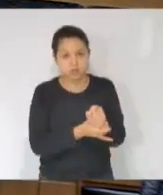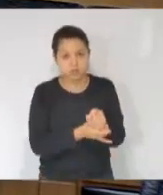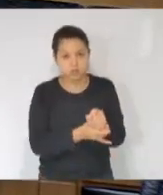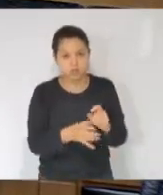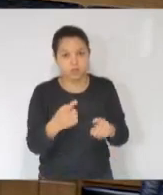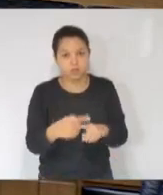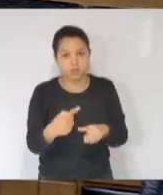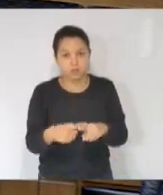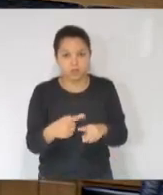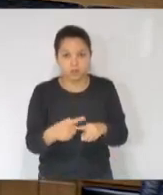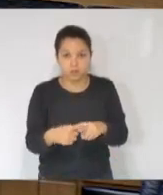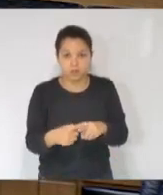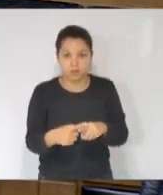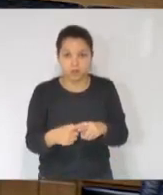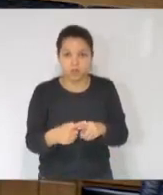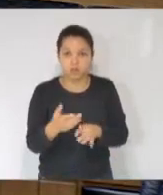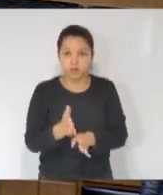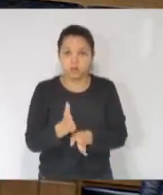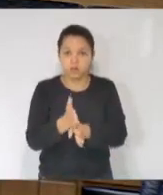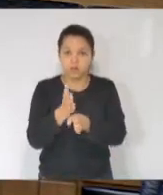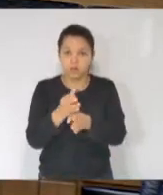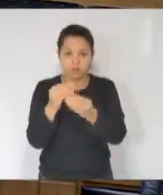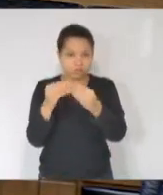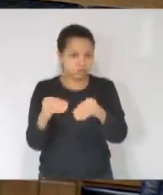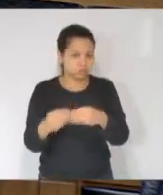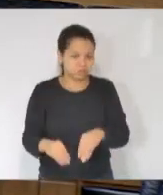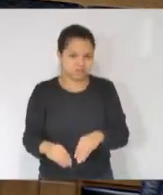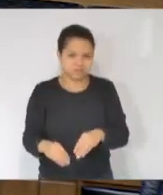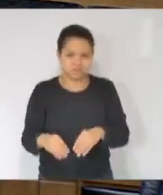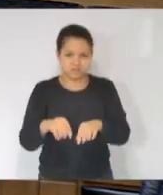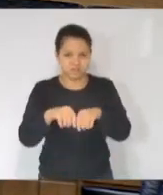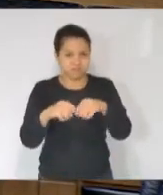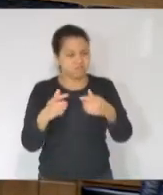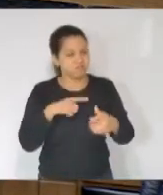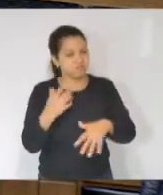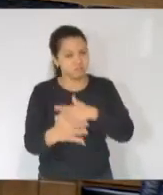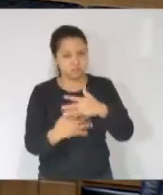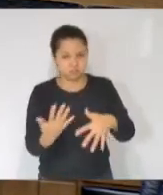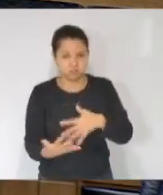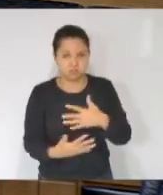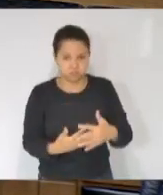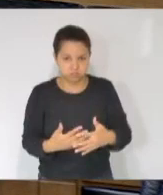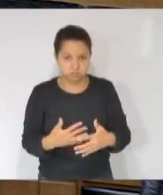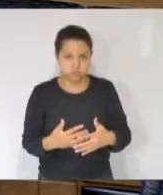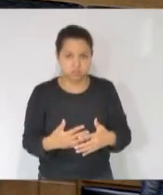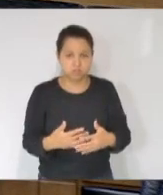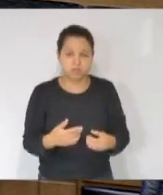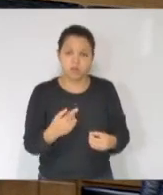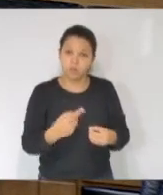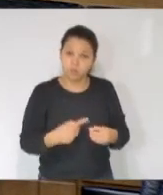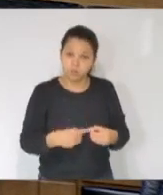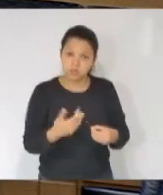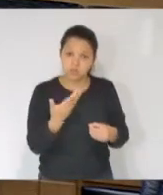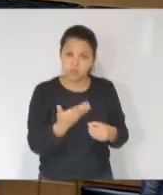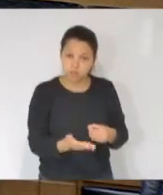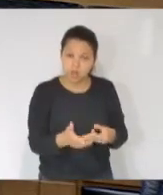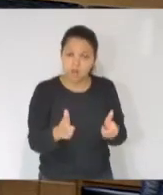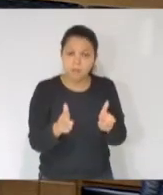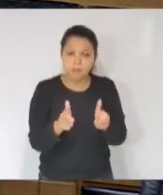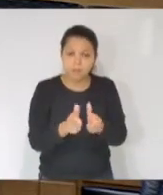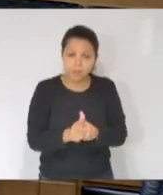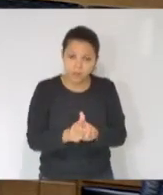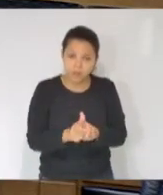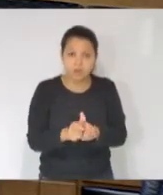deixam funcionar, depredam tudo, fazem toda a bagunça. O município de Vitor Meirelles é um município pequeno e